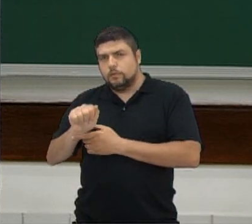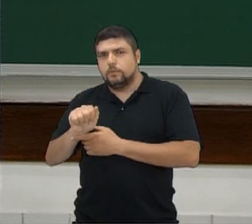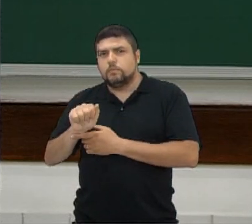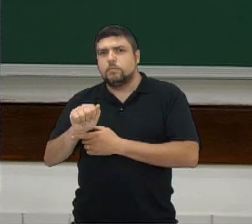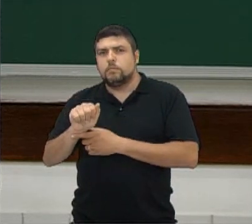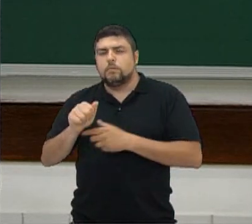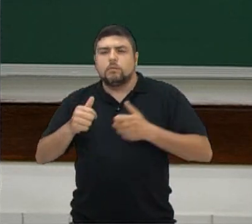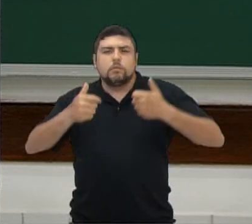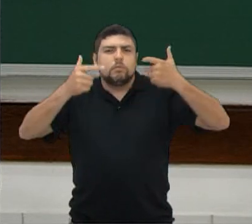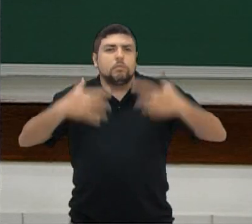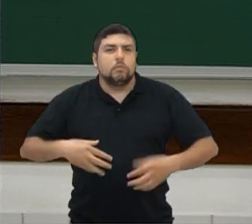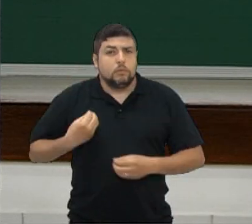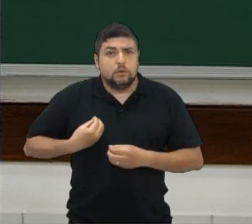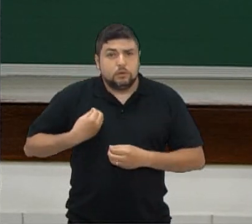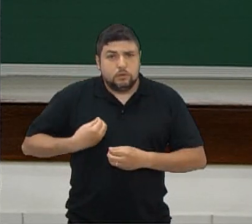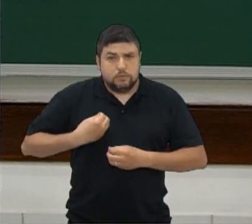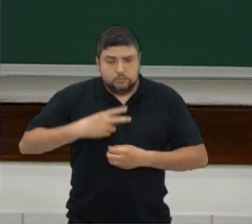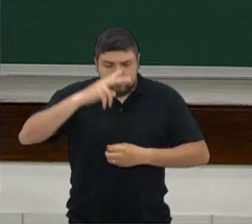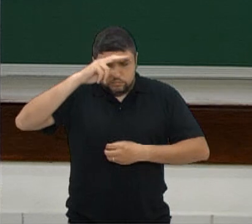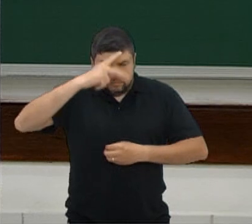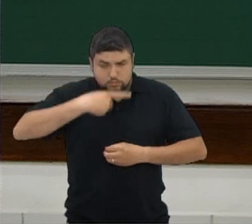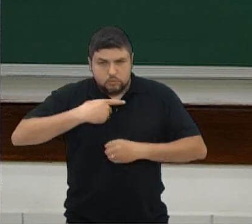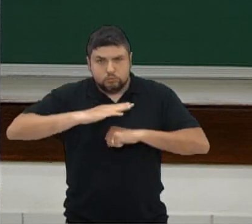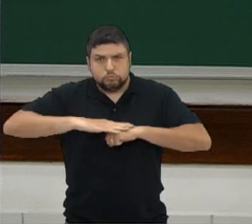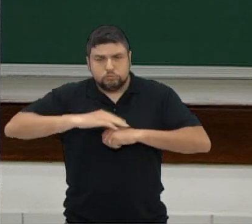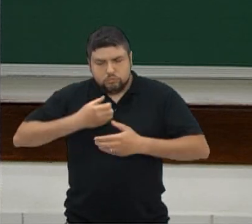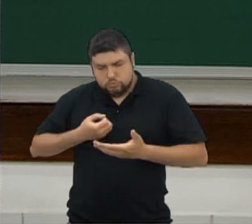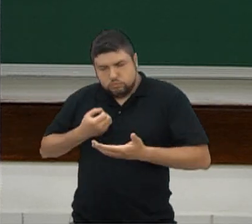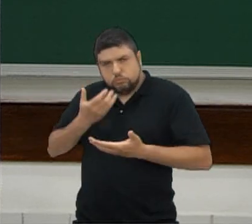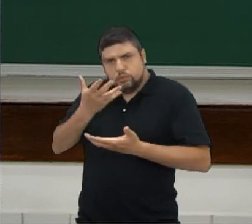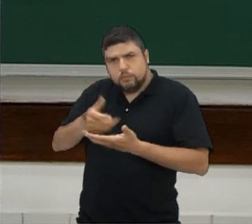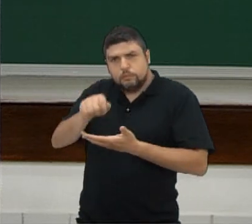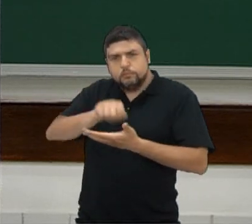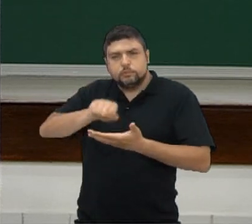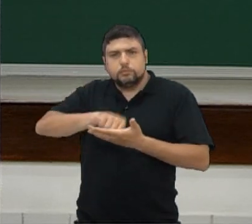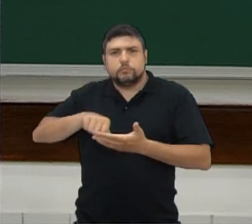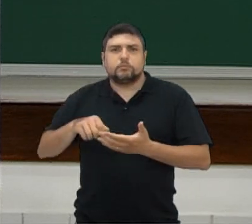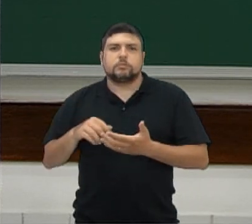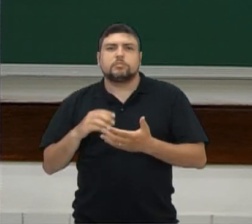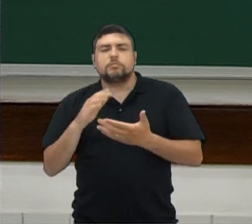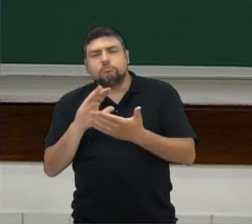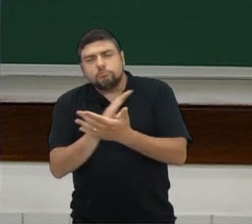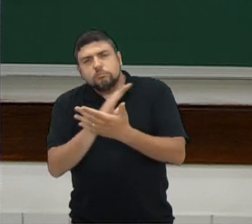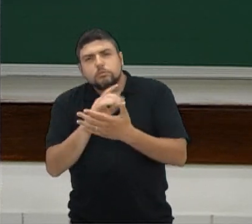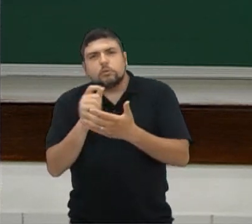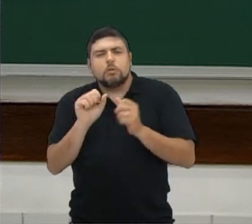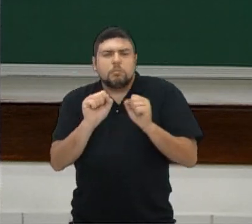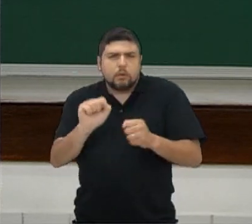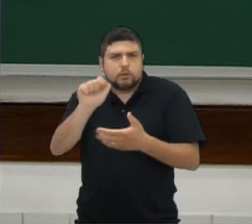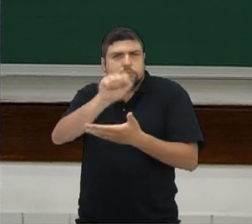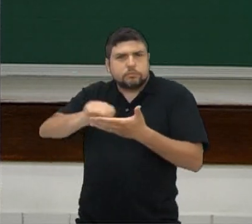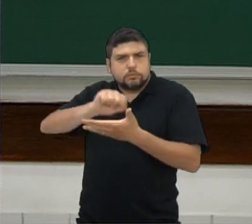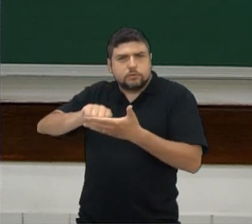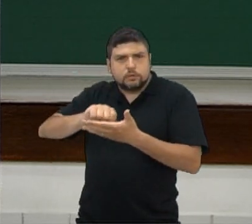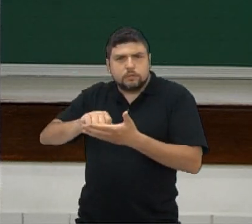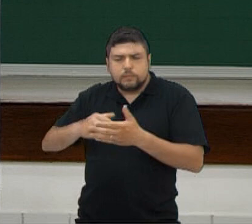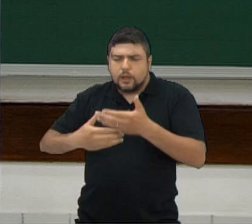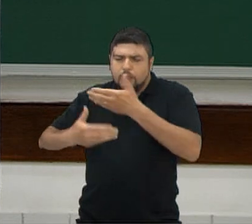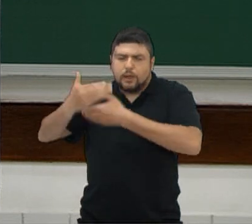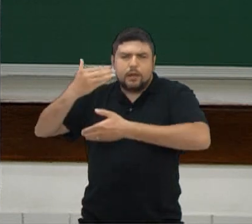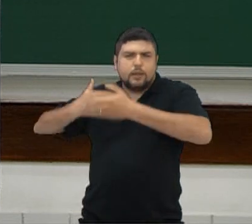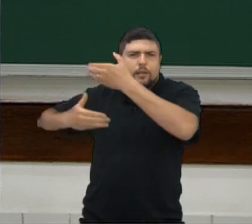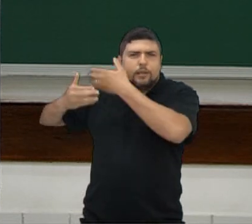própria vida, dos fatos mais marcantes, né, que de repente colocou lá, né, desde o momento em que nasceu, a data, né, e de repente